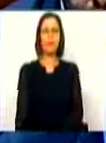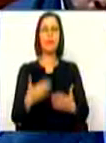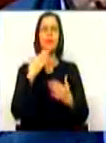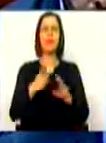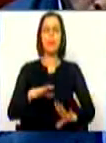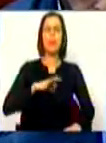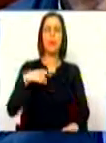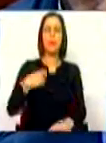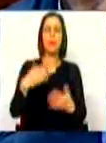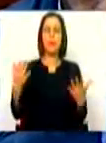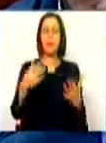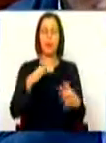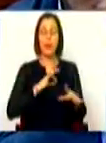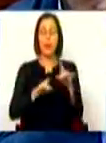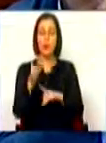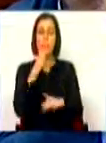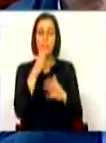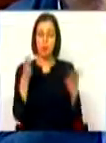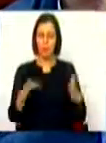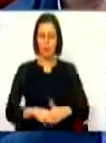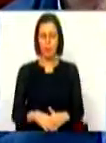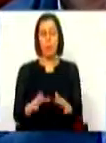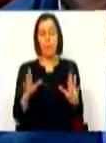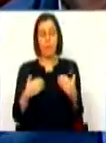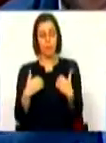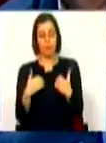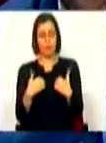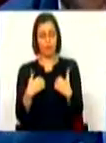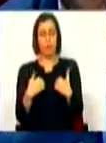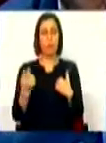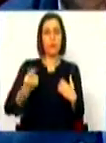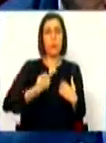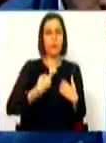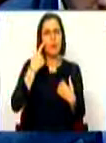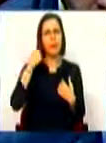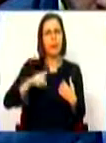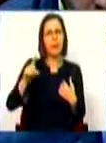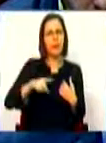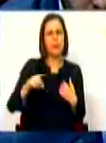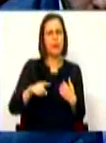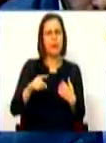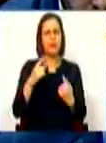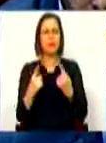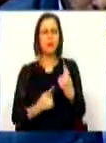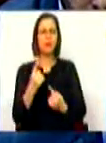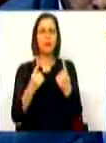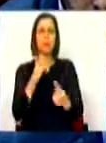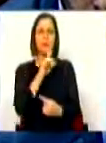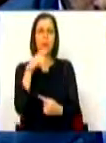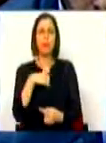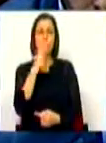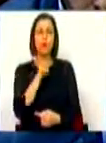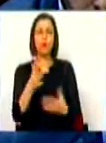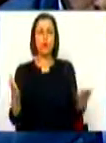Muito obrigado, Sr. Presidente. Muito obrigado, Sr. Deputado. Sr. Deputado, eu vejo-me obrigado a repetir algumas questões que já